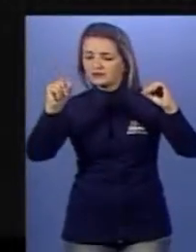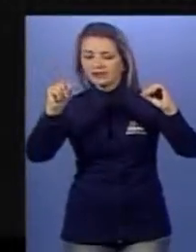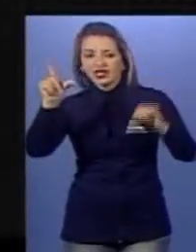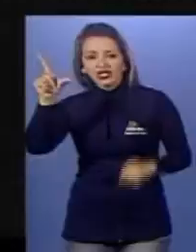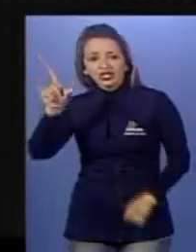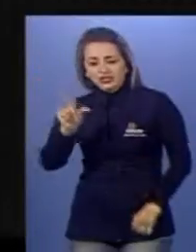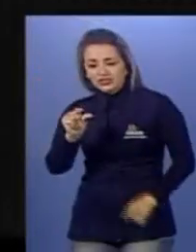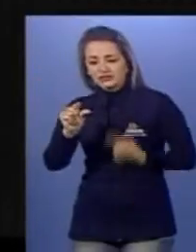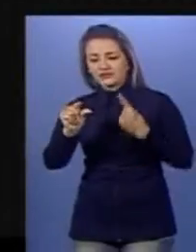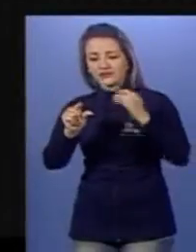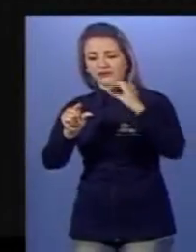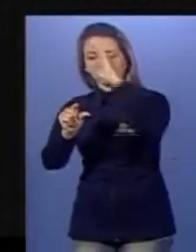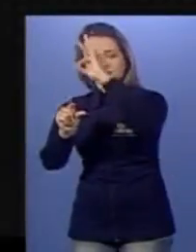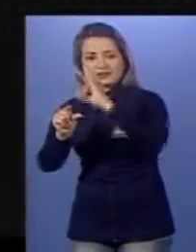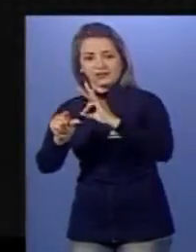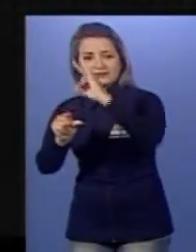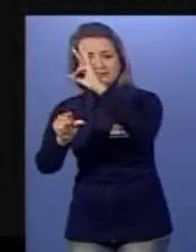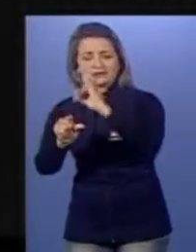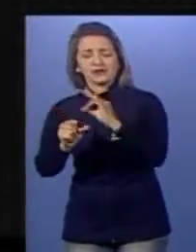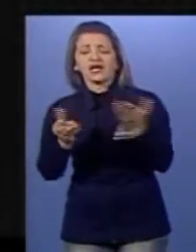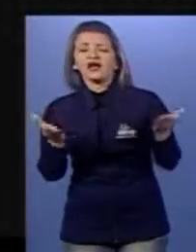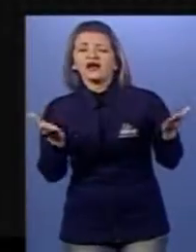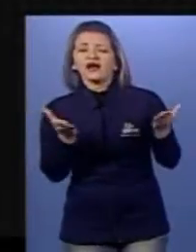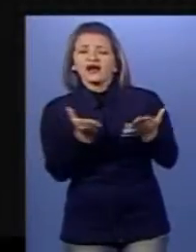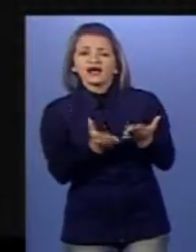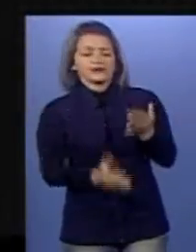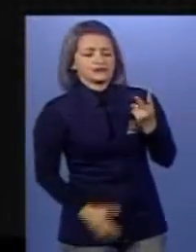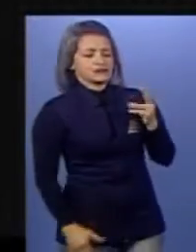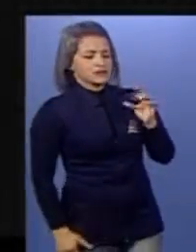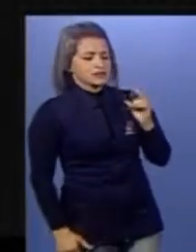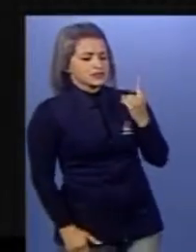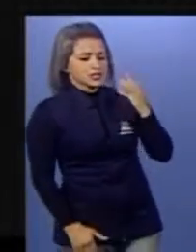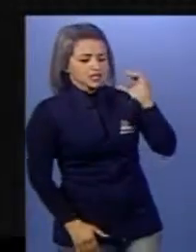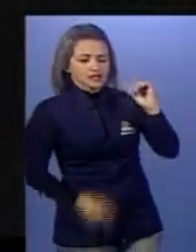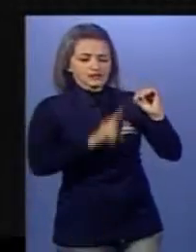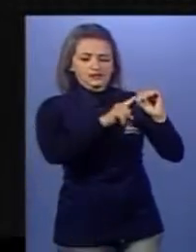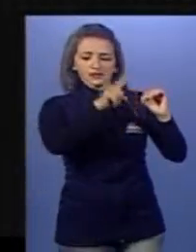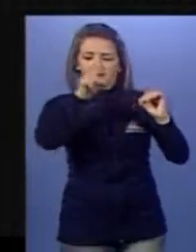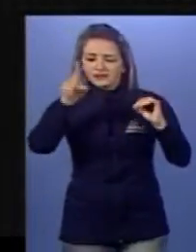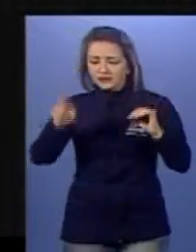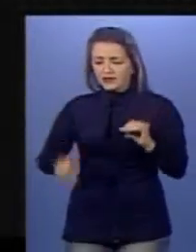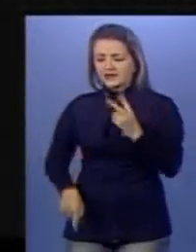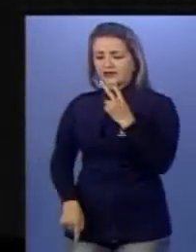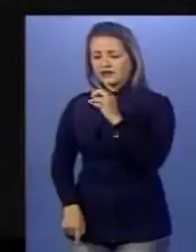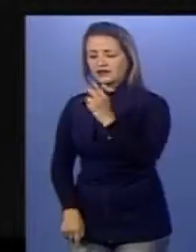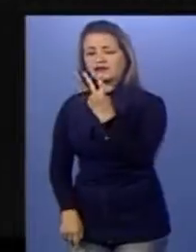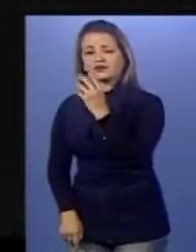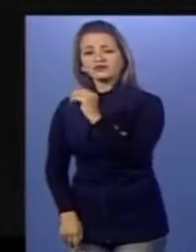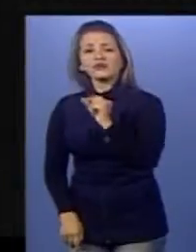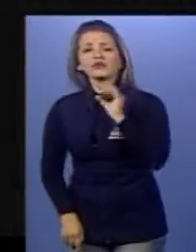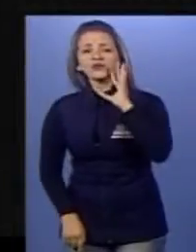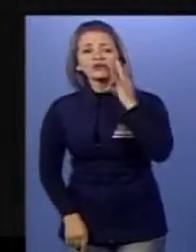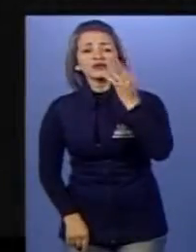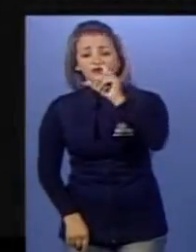2010 2020 isso é de 2010 para 2020 que vai acontecer